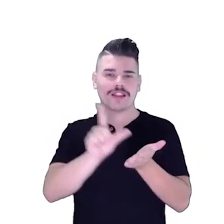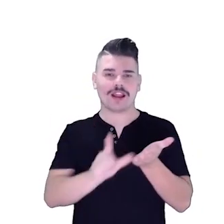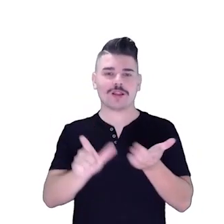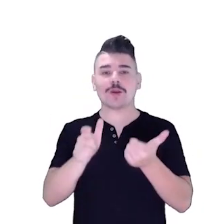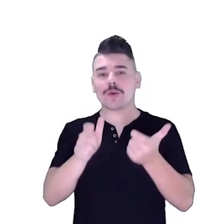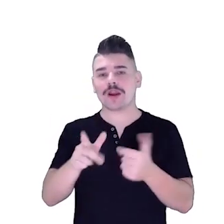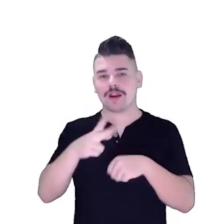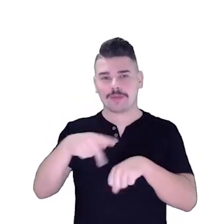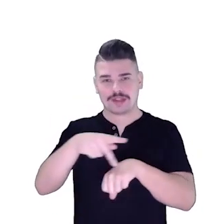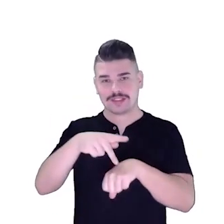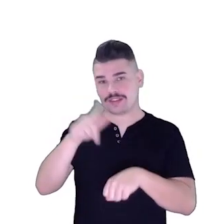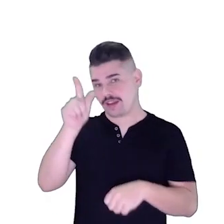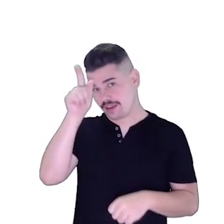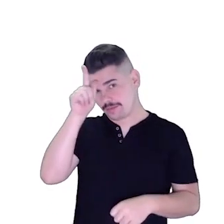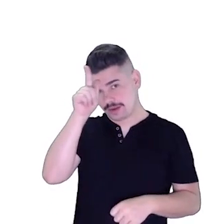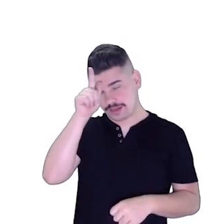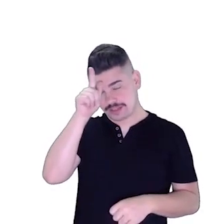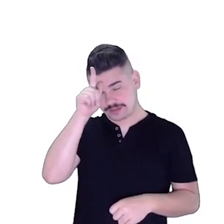na Alemanha